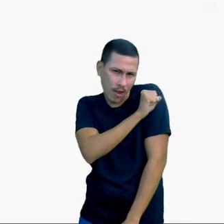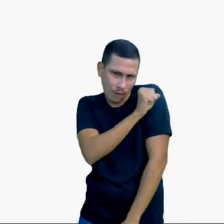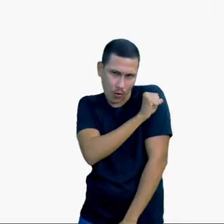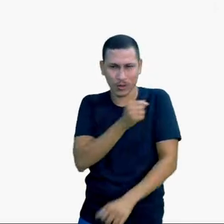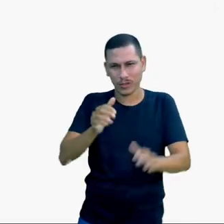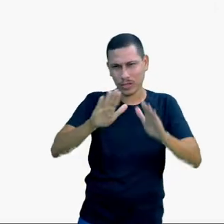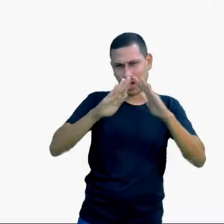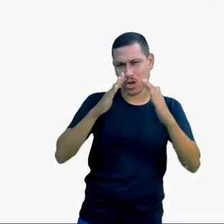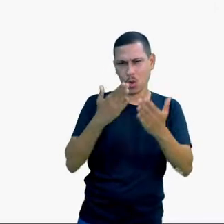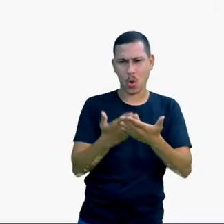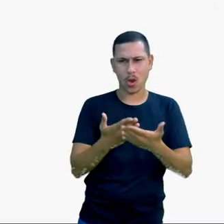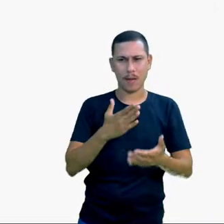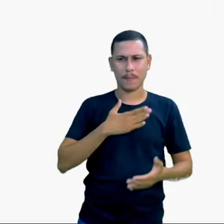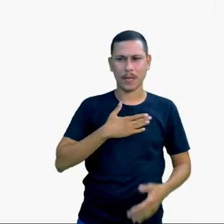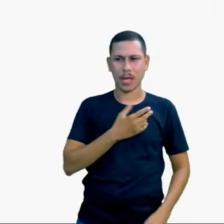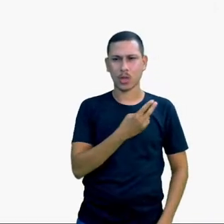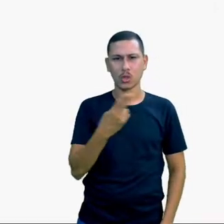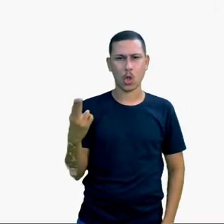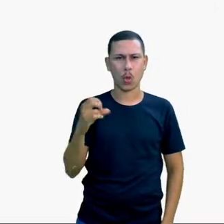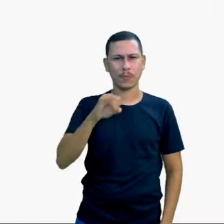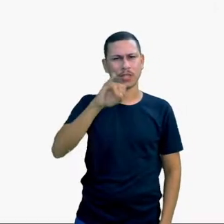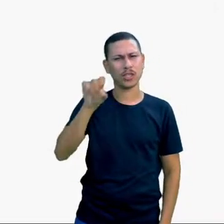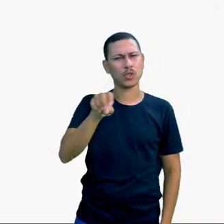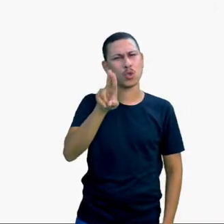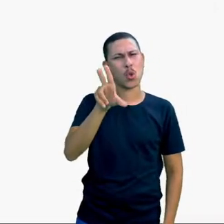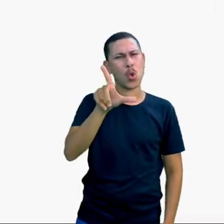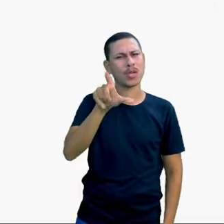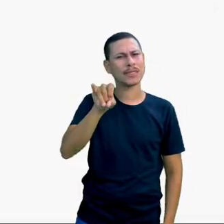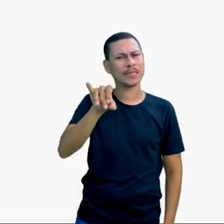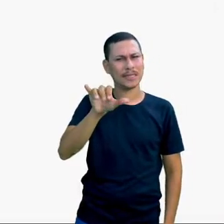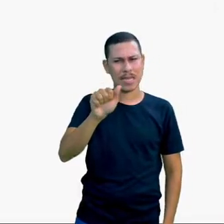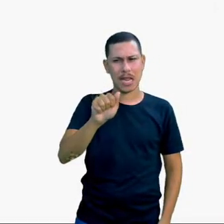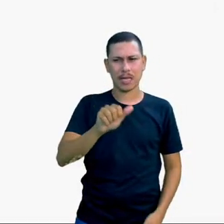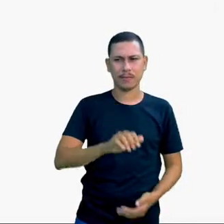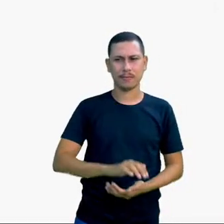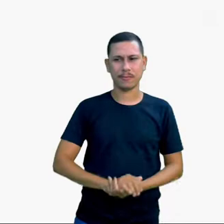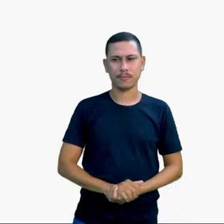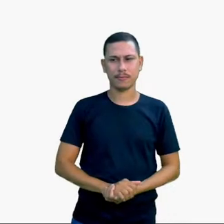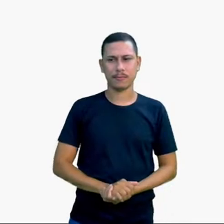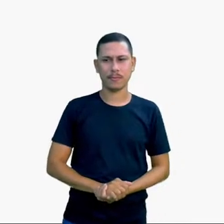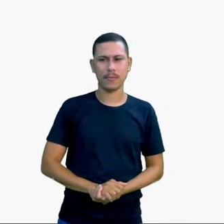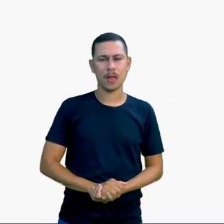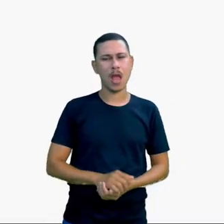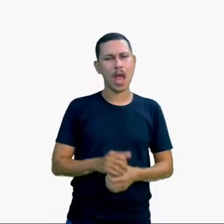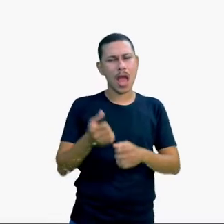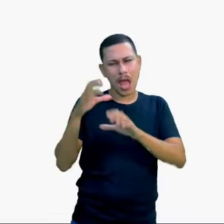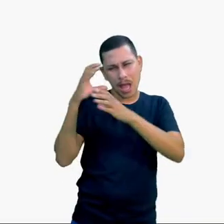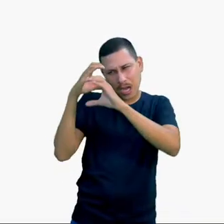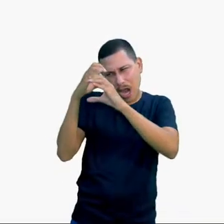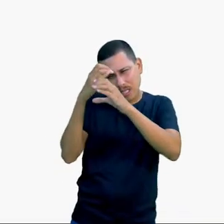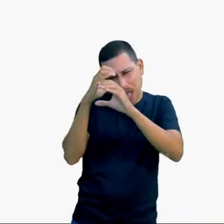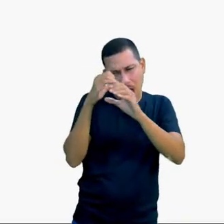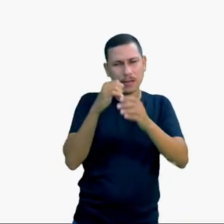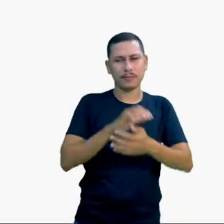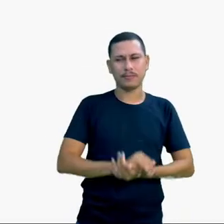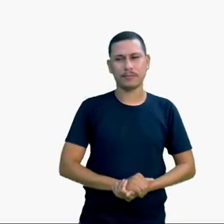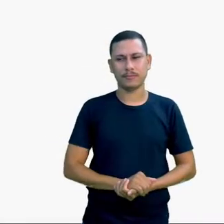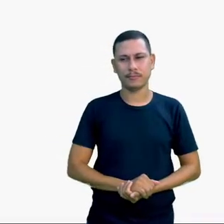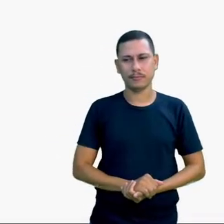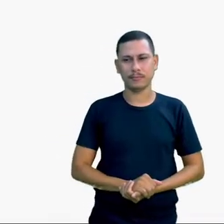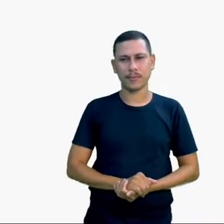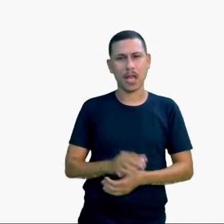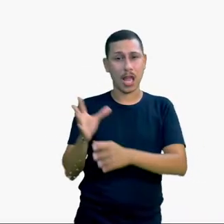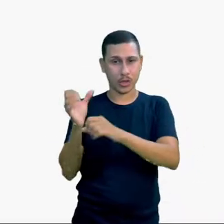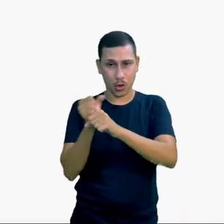minha escola. O nome dela é Júlia Santos. Vamos analisar as suas notas